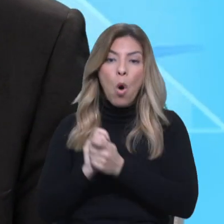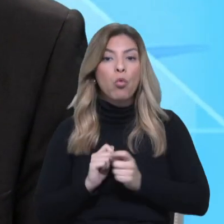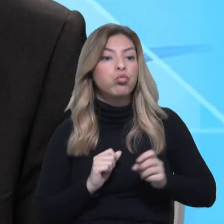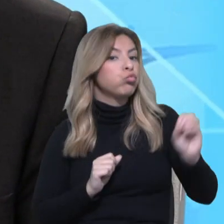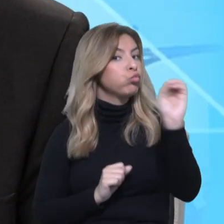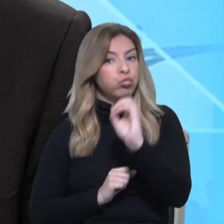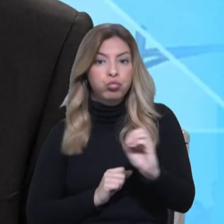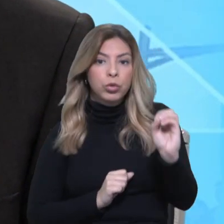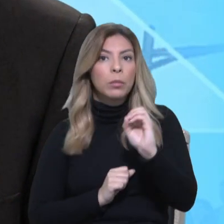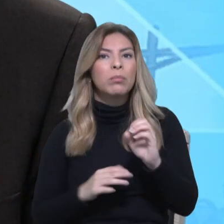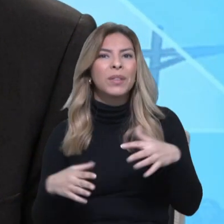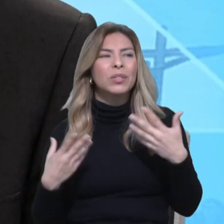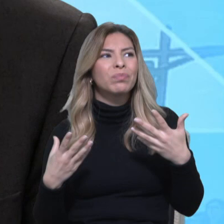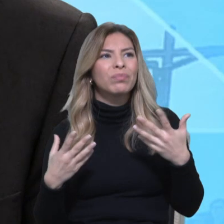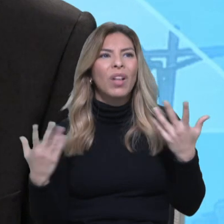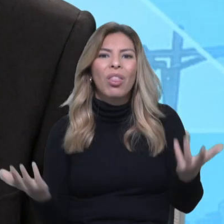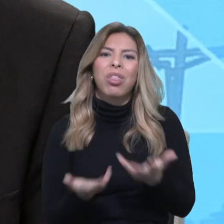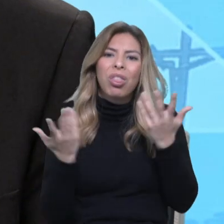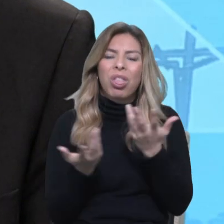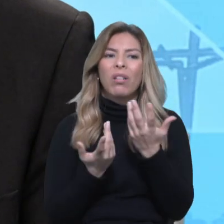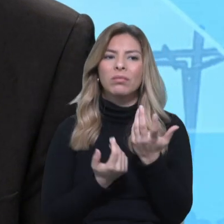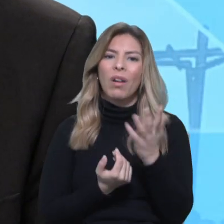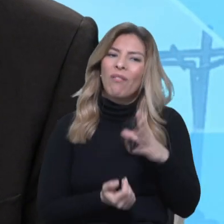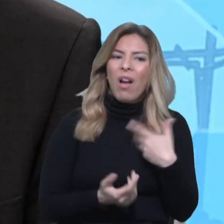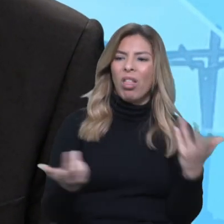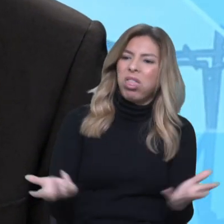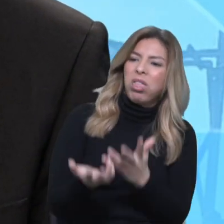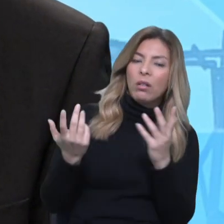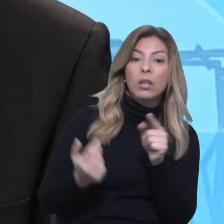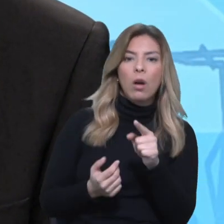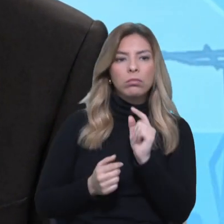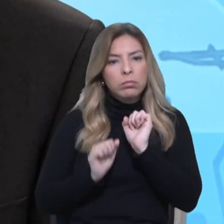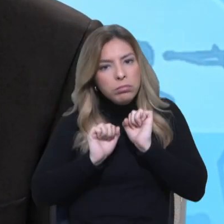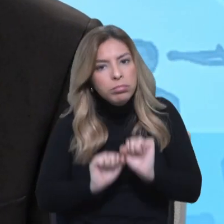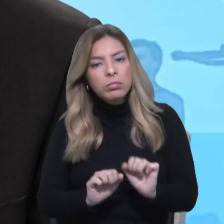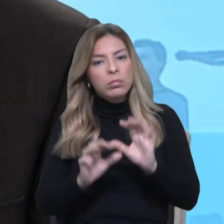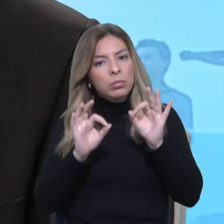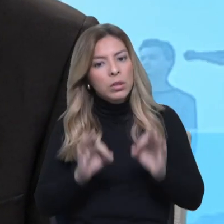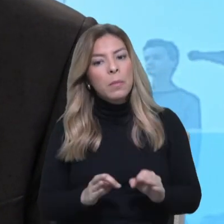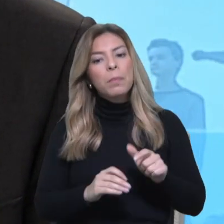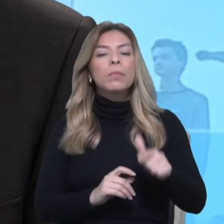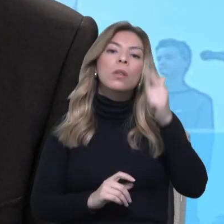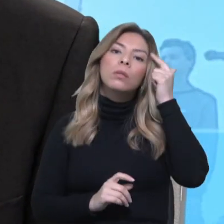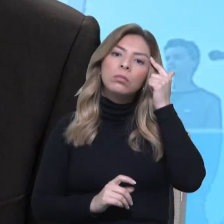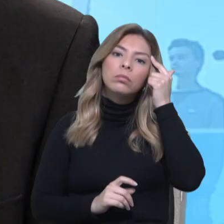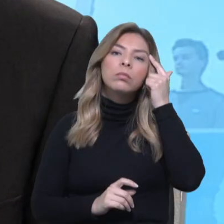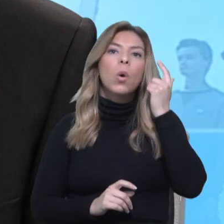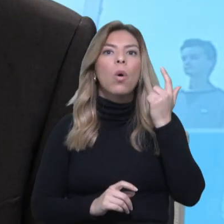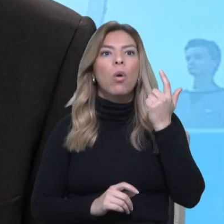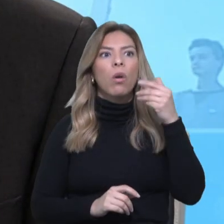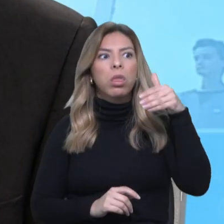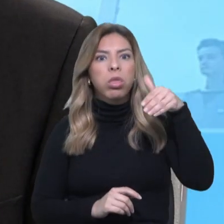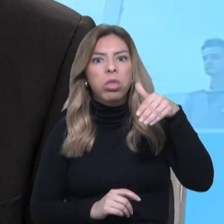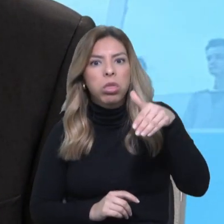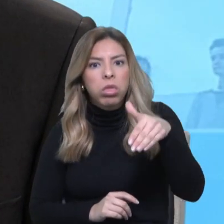se banalizar, sem perder a sua especificidade, mas se não entrar na lama da